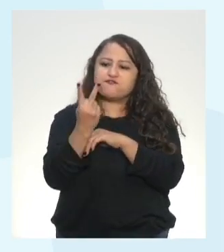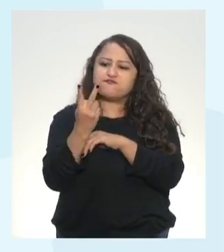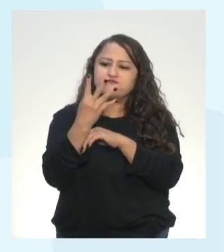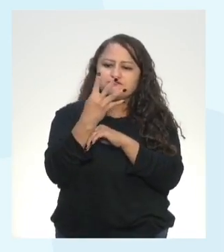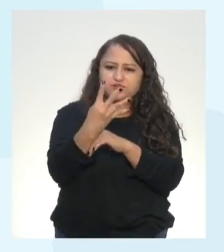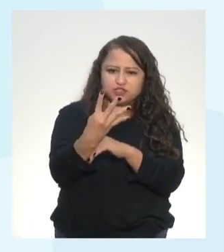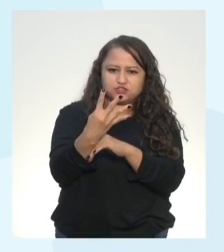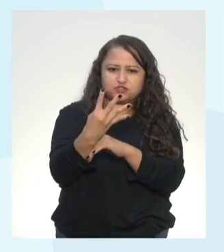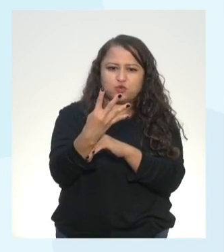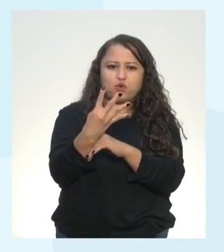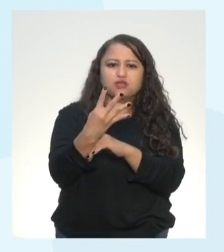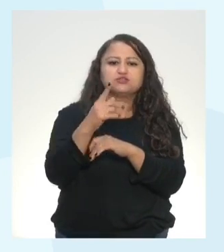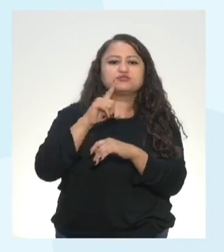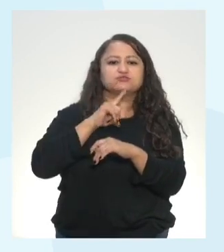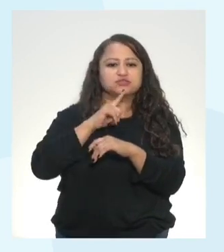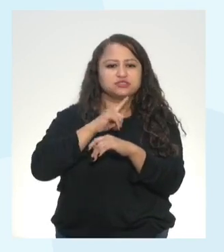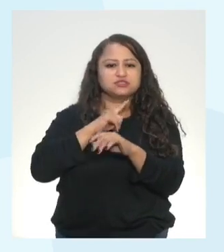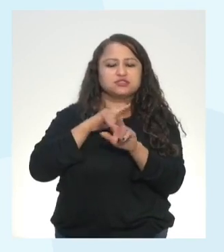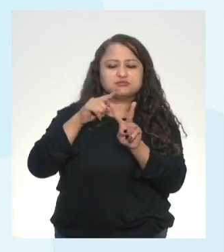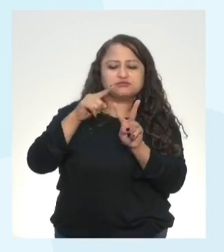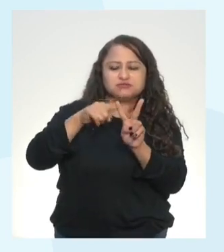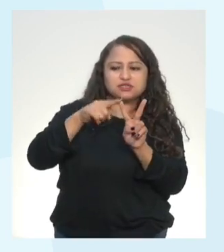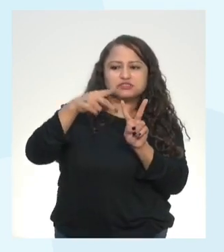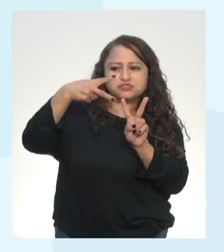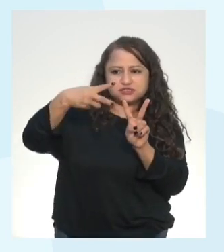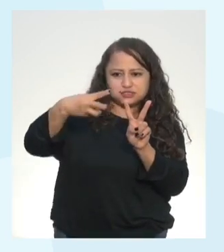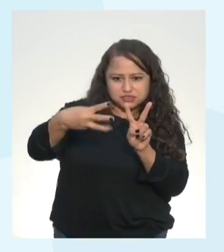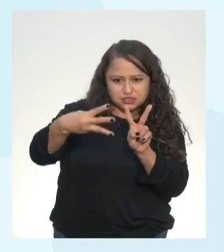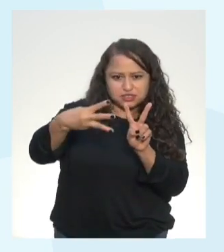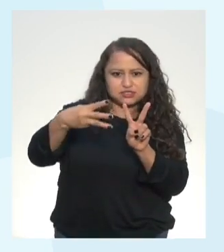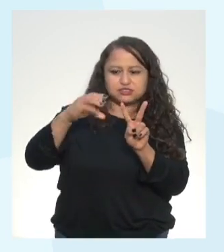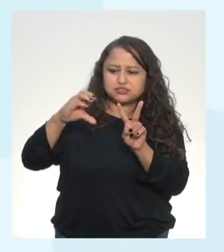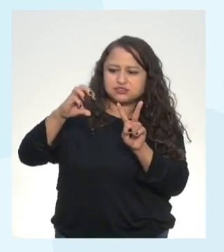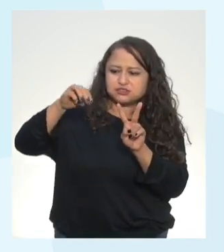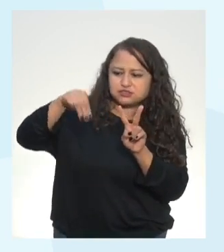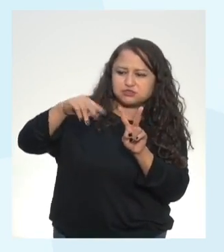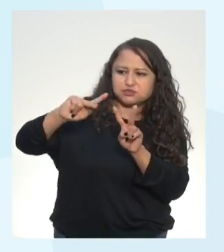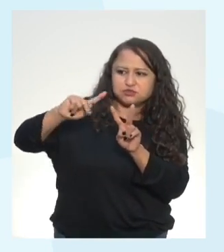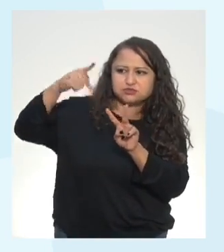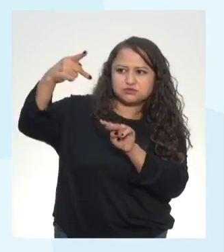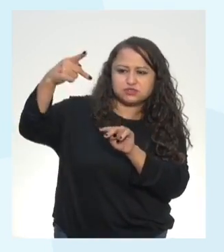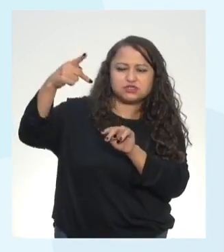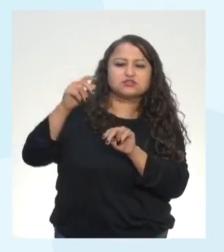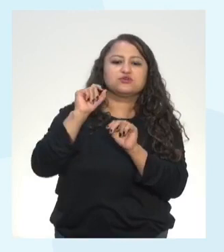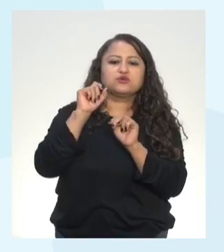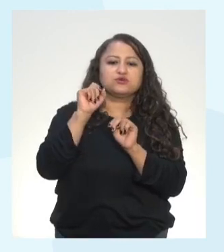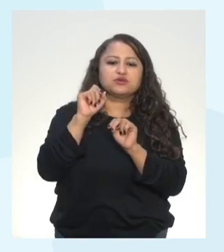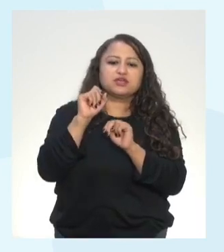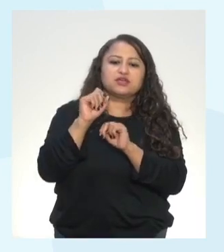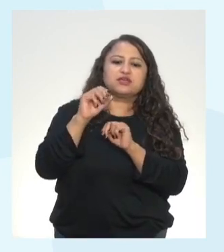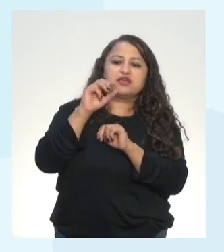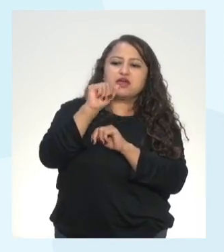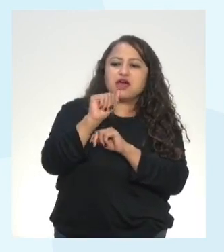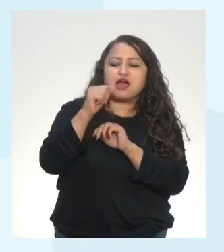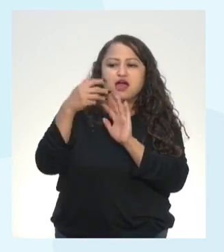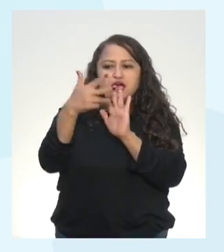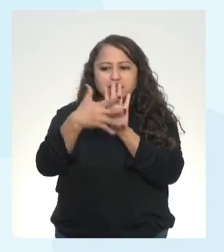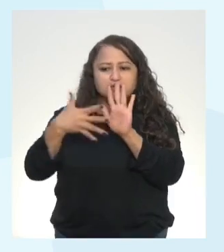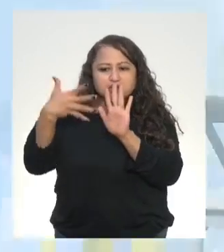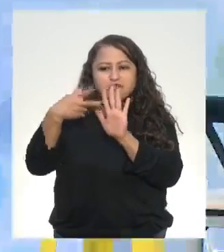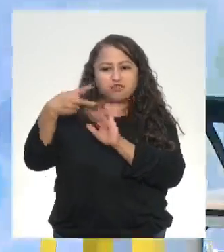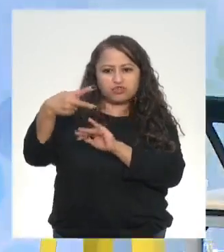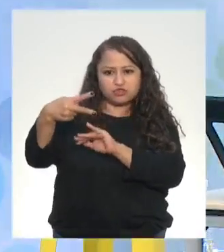aqui embaixo, olha, a razão de semelhança entre 2 lados correspondentes é igual à razão de semelhança entre